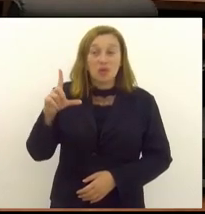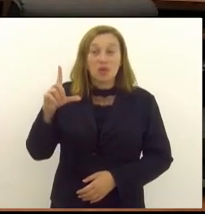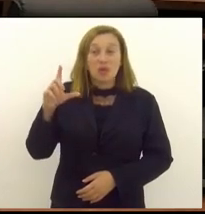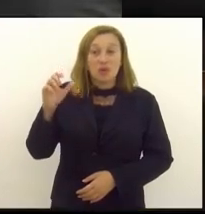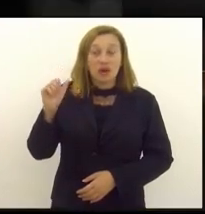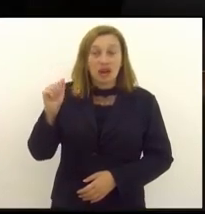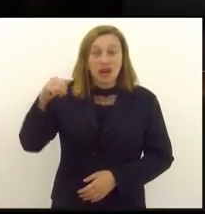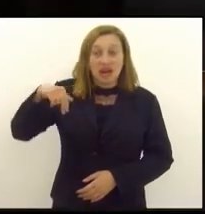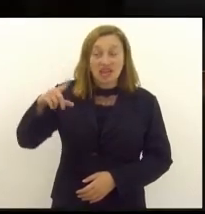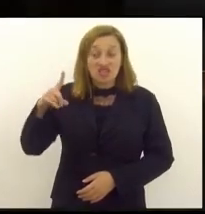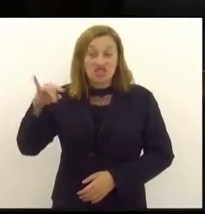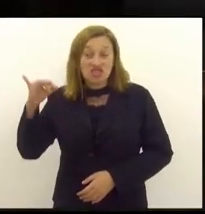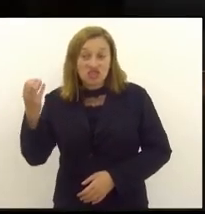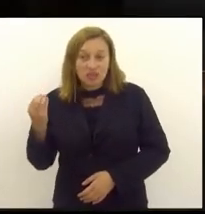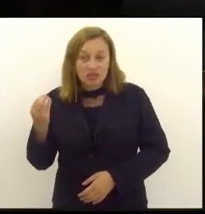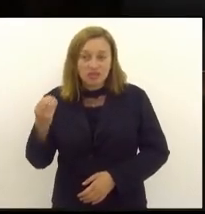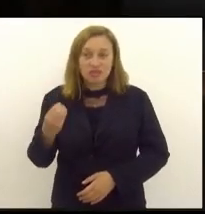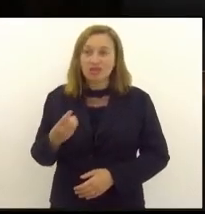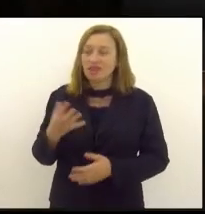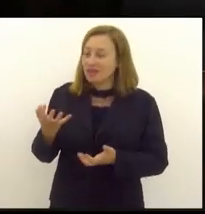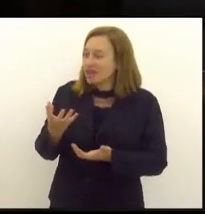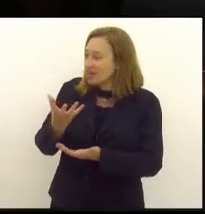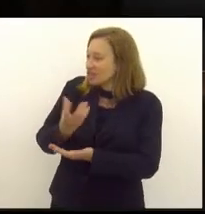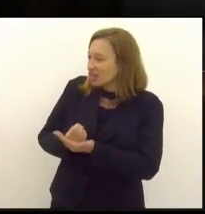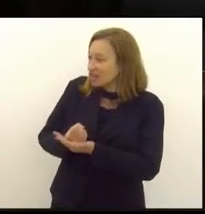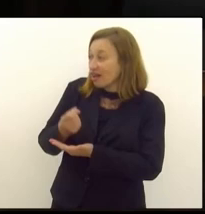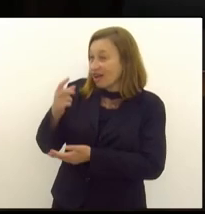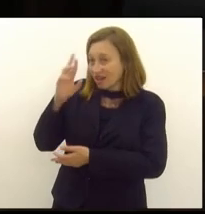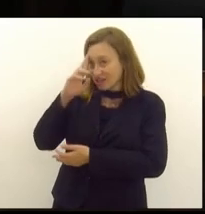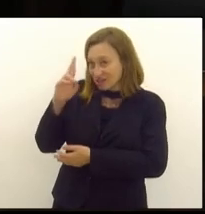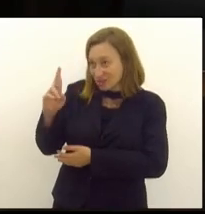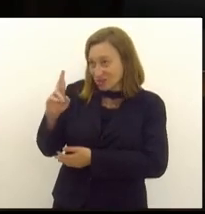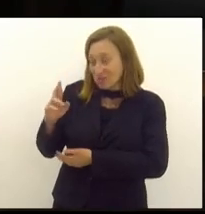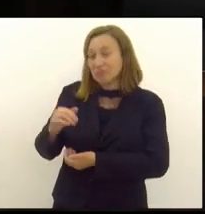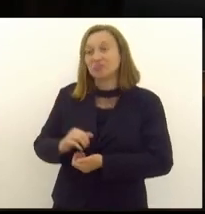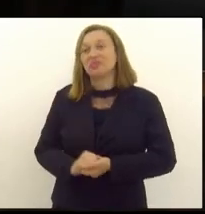Santos, eu quero deixar registrado aqui, seu Orlandino, que